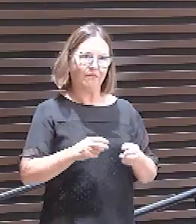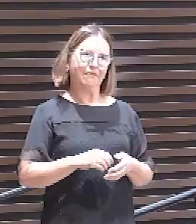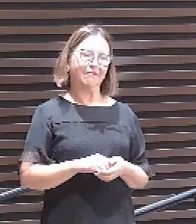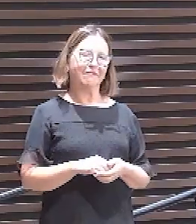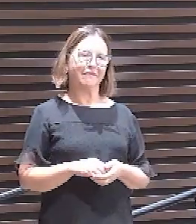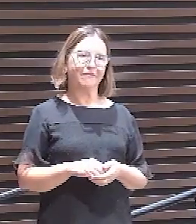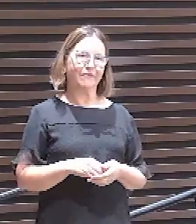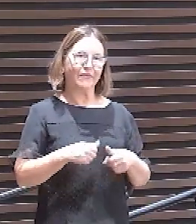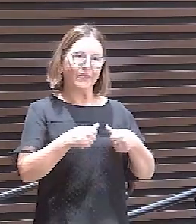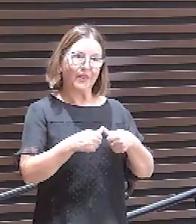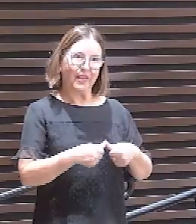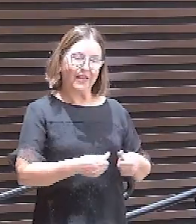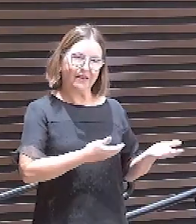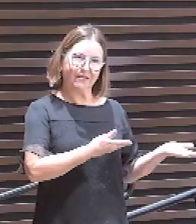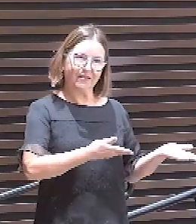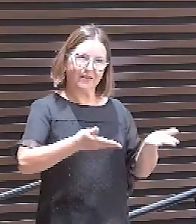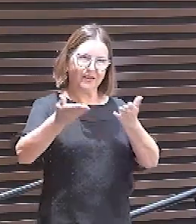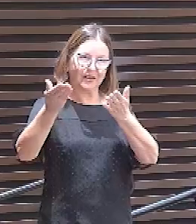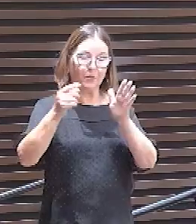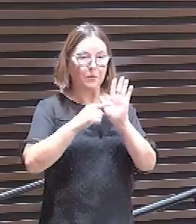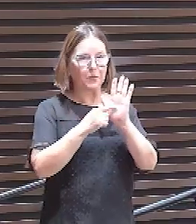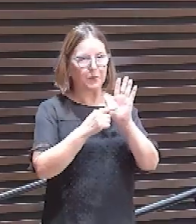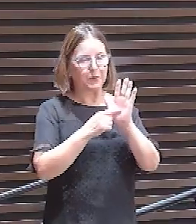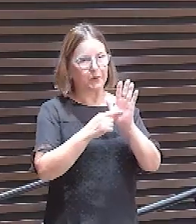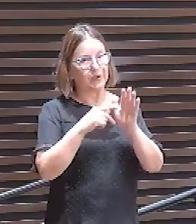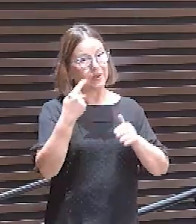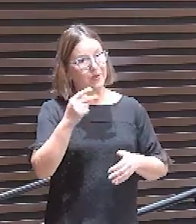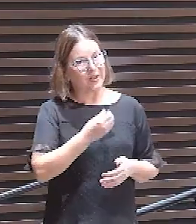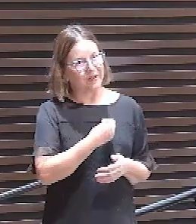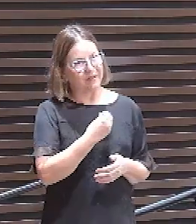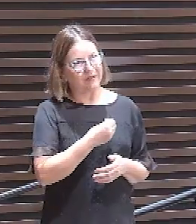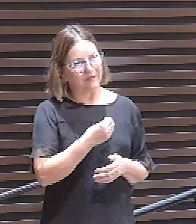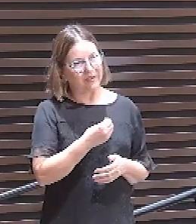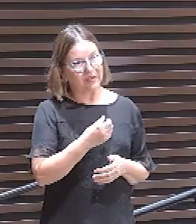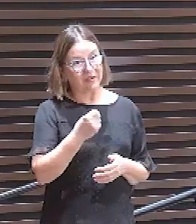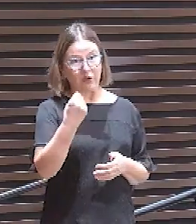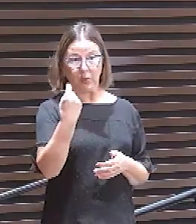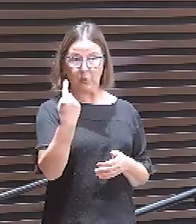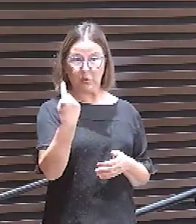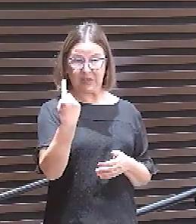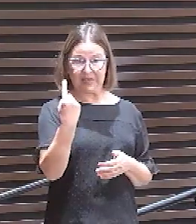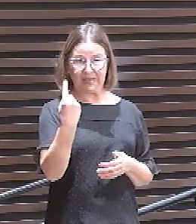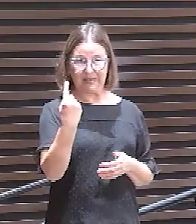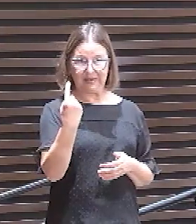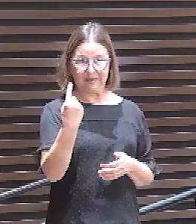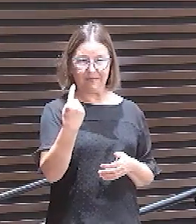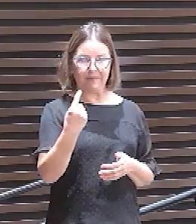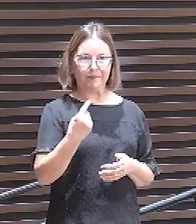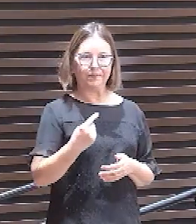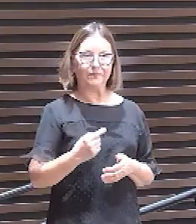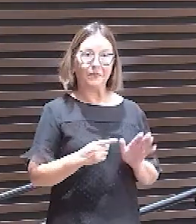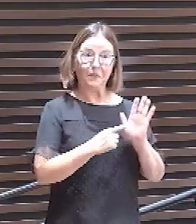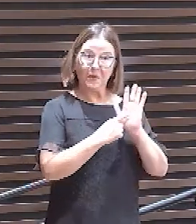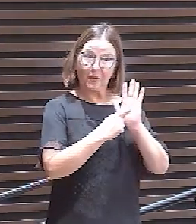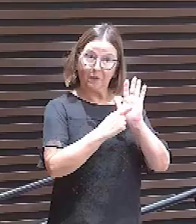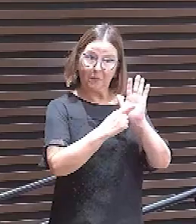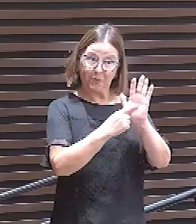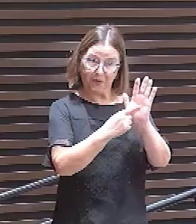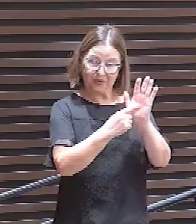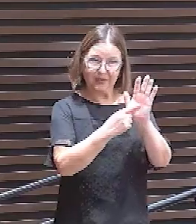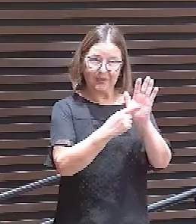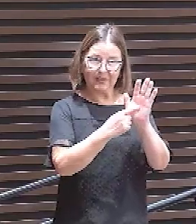Essa transladação demonstrou que a sua vida era singular, destacando-o em meio a